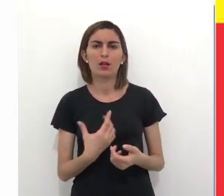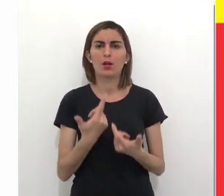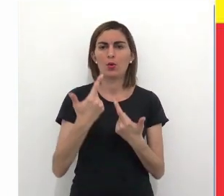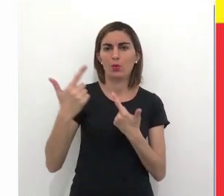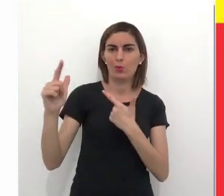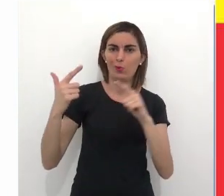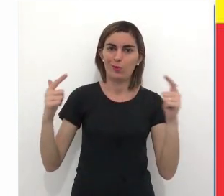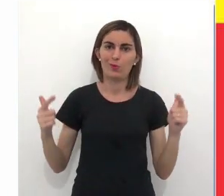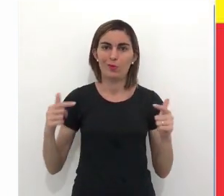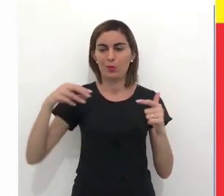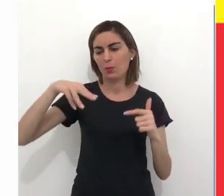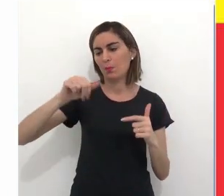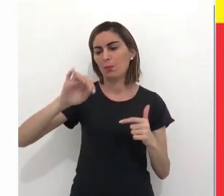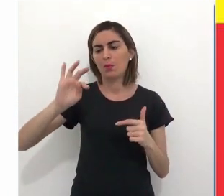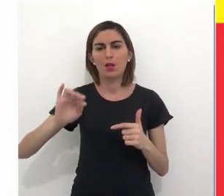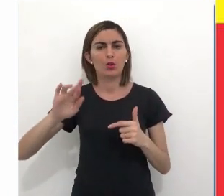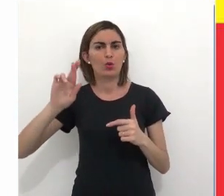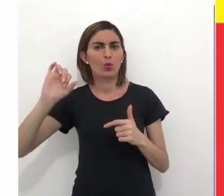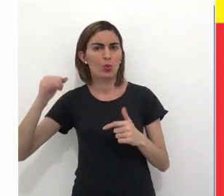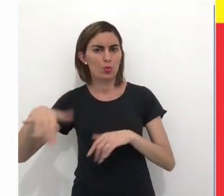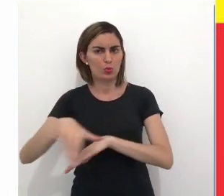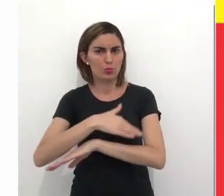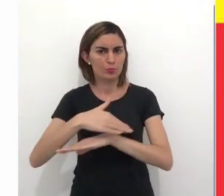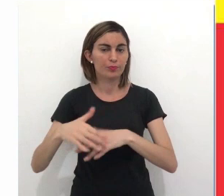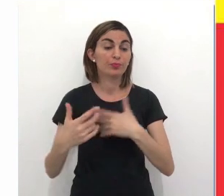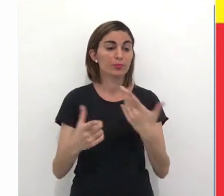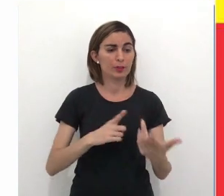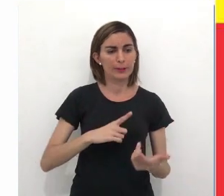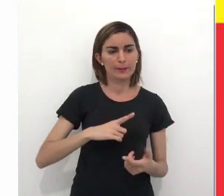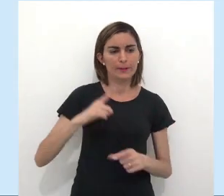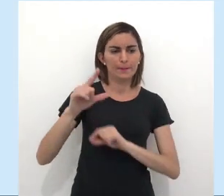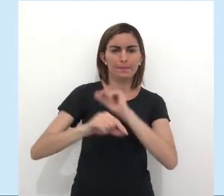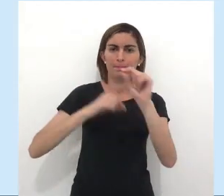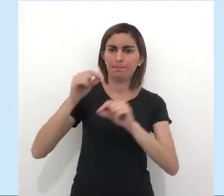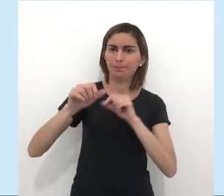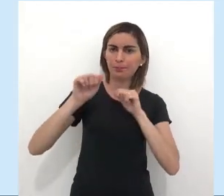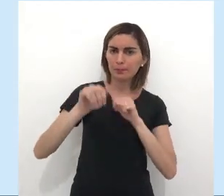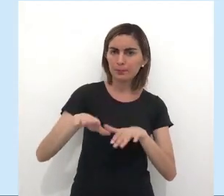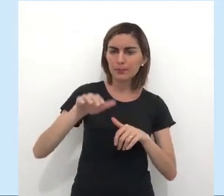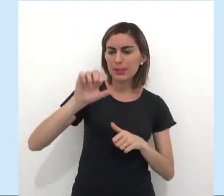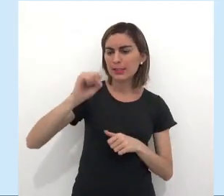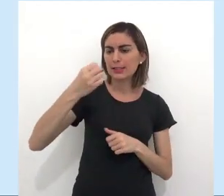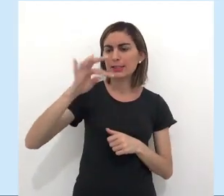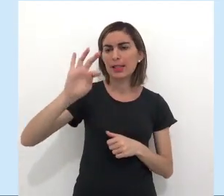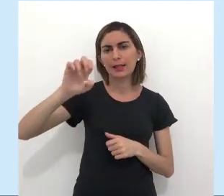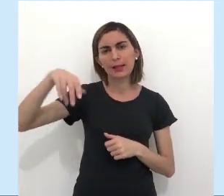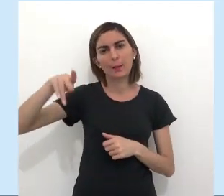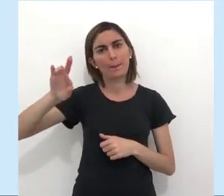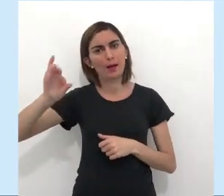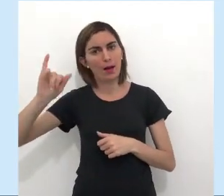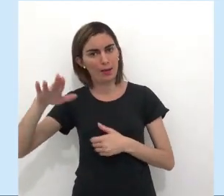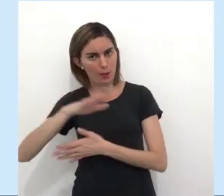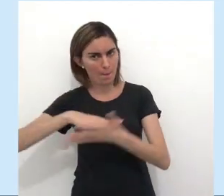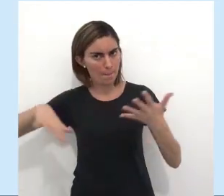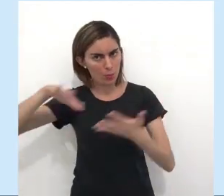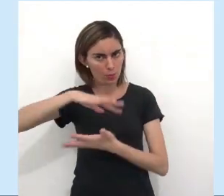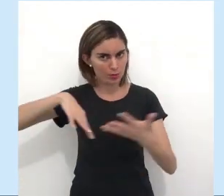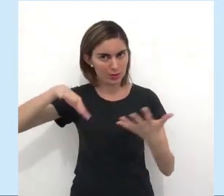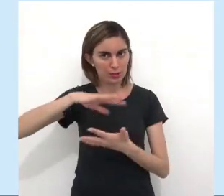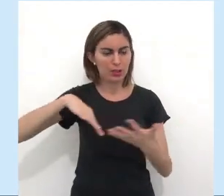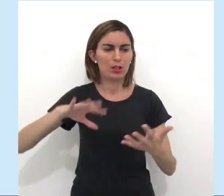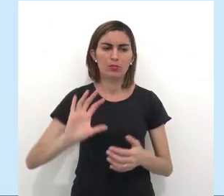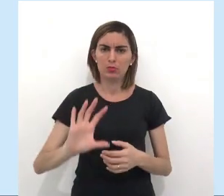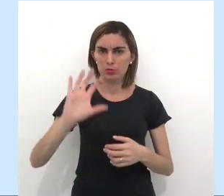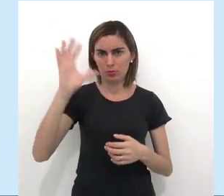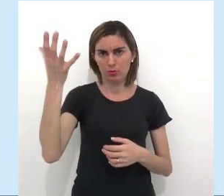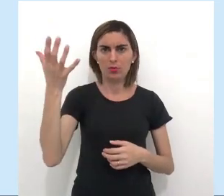as Rugas de Mato Grosso. Então vocês vão ter, na realidade, Setembrada, porque esse motim